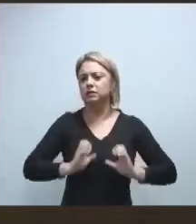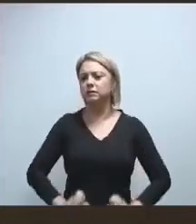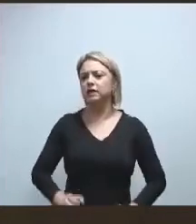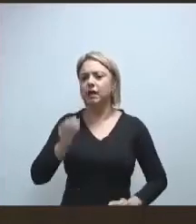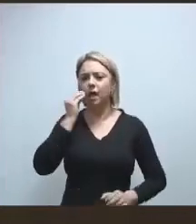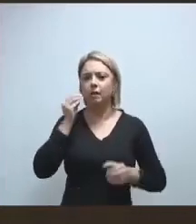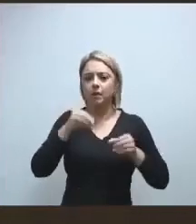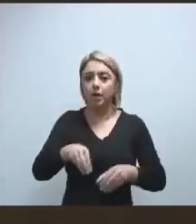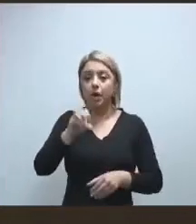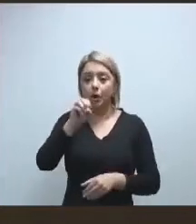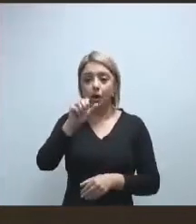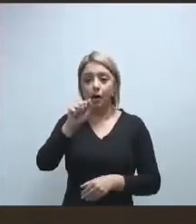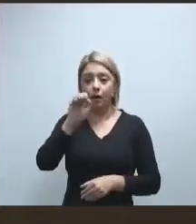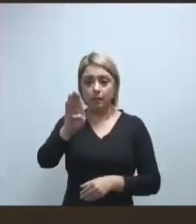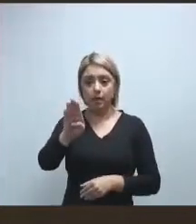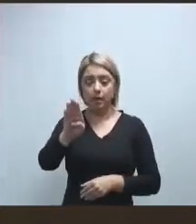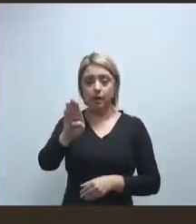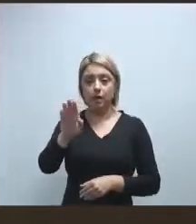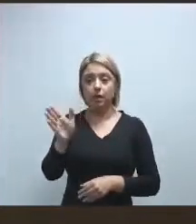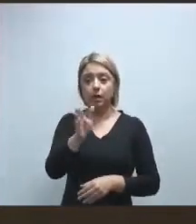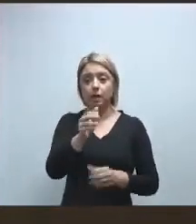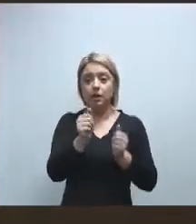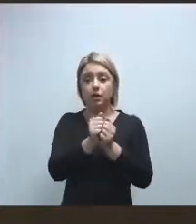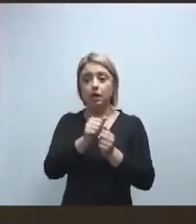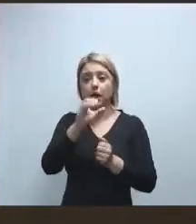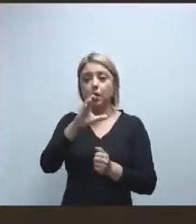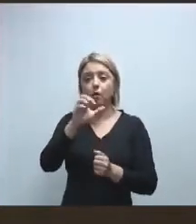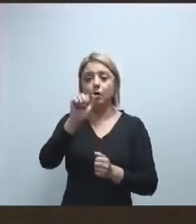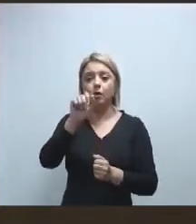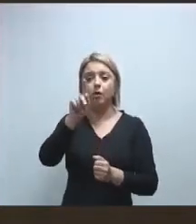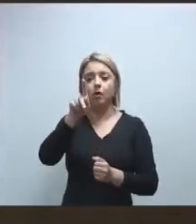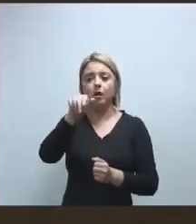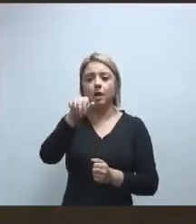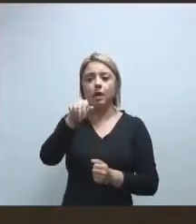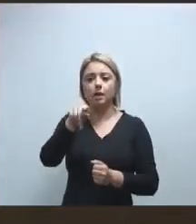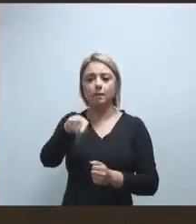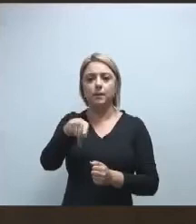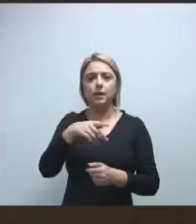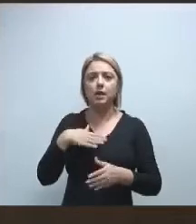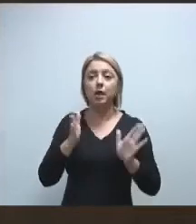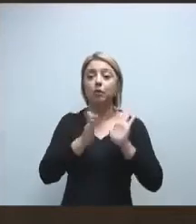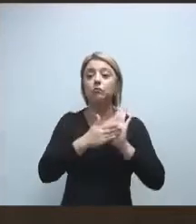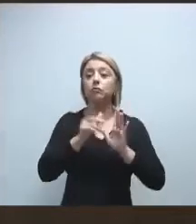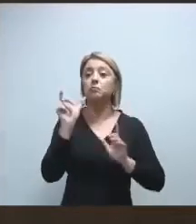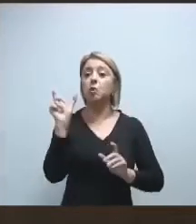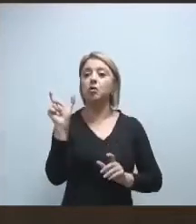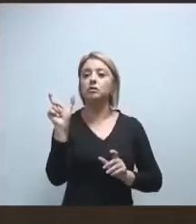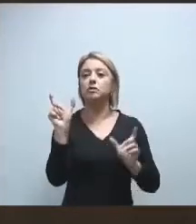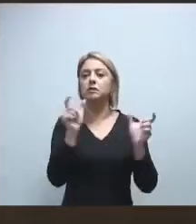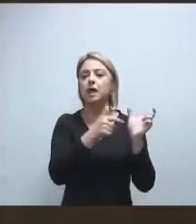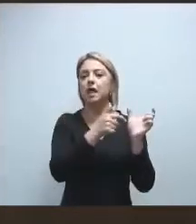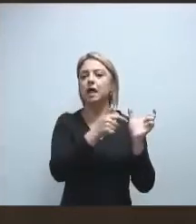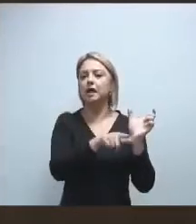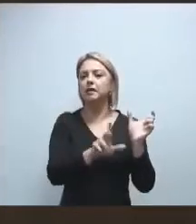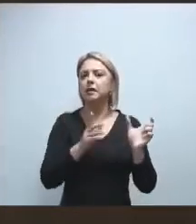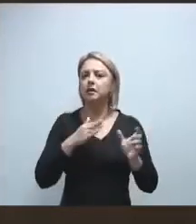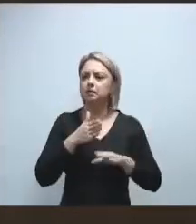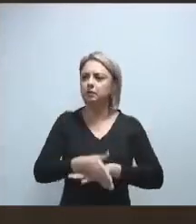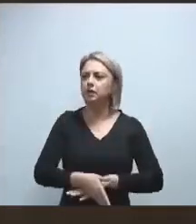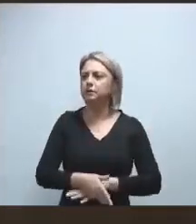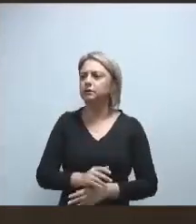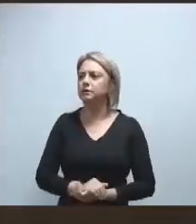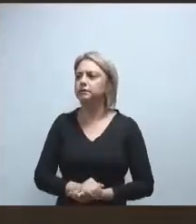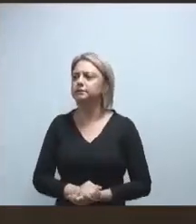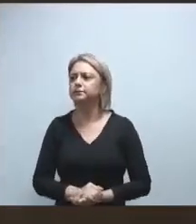presentes a ou a b ea conamp e eu tive que dar carteirada para poder entrar no congresso nacional não foi nem